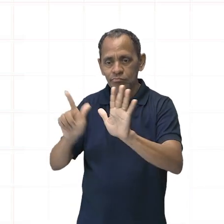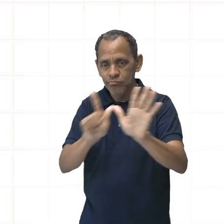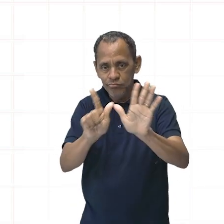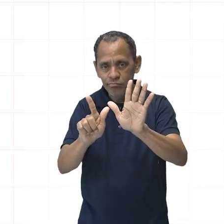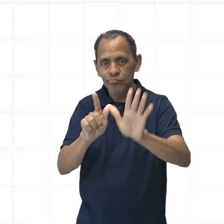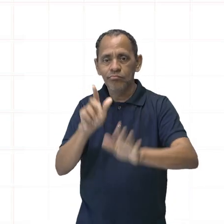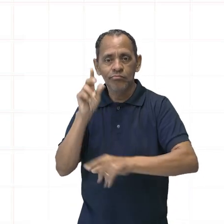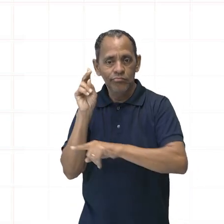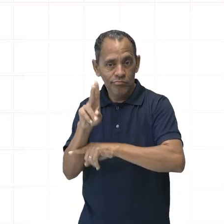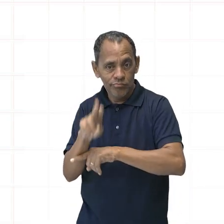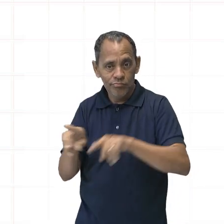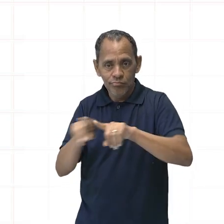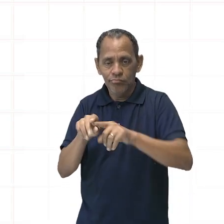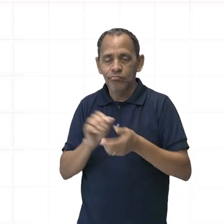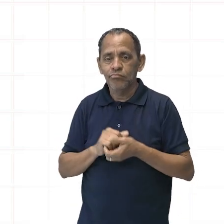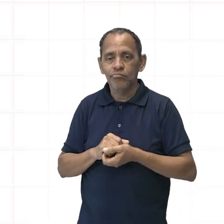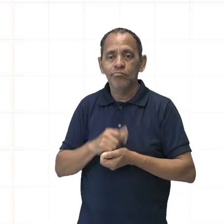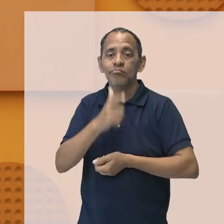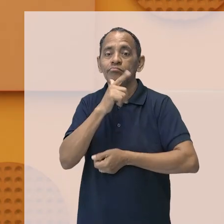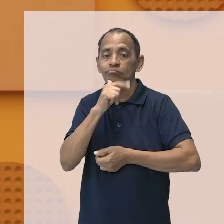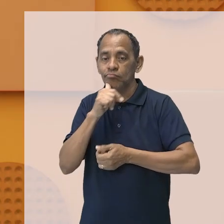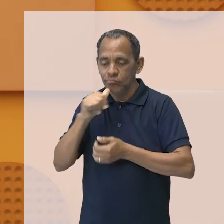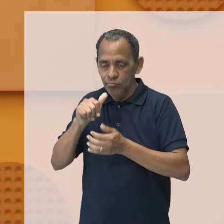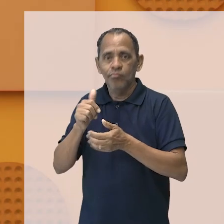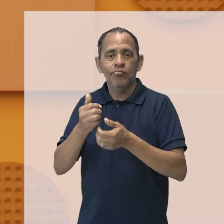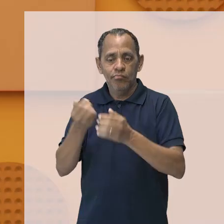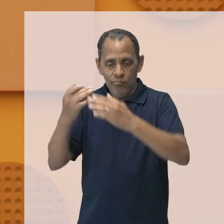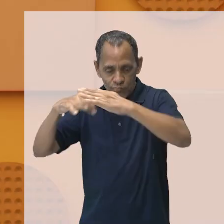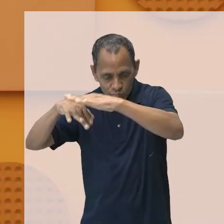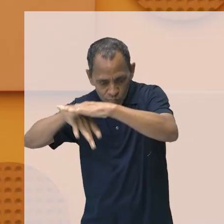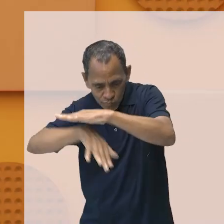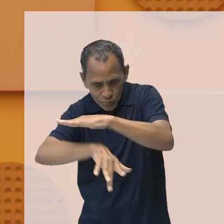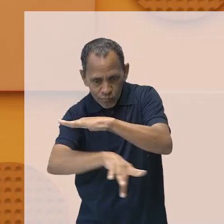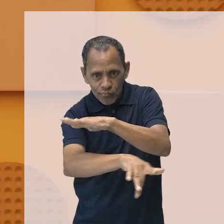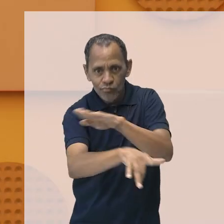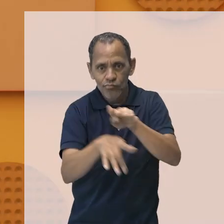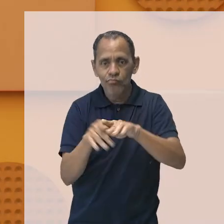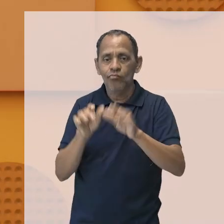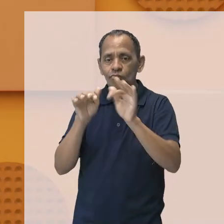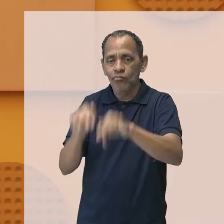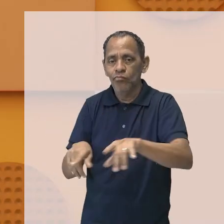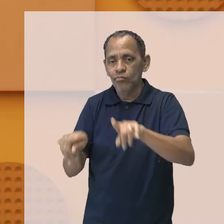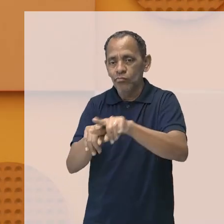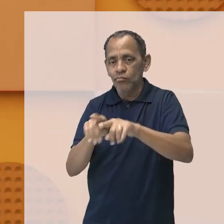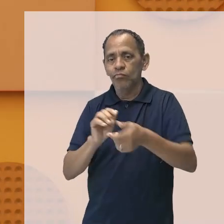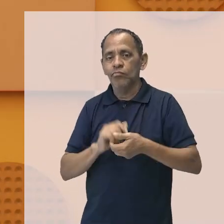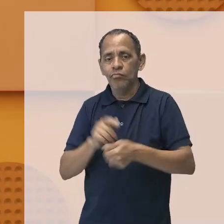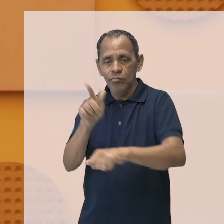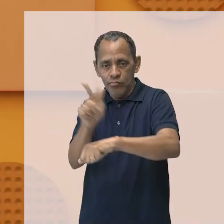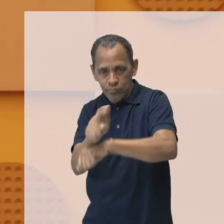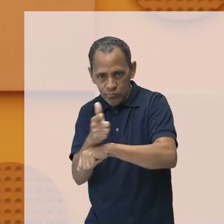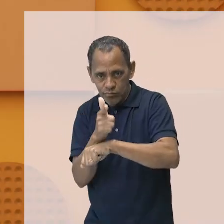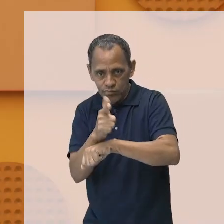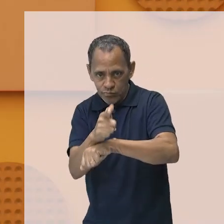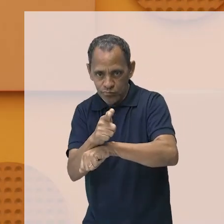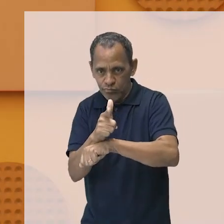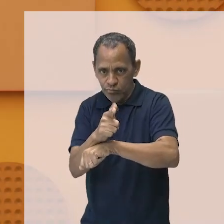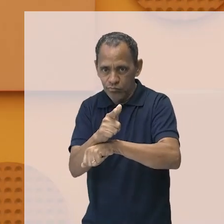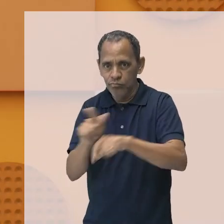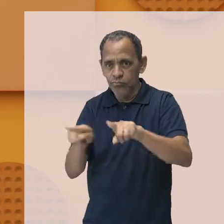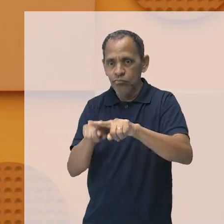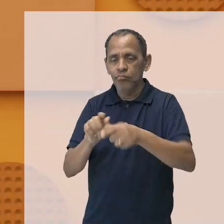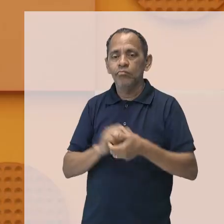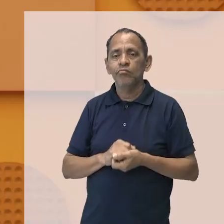e submarinos e também aviões já no finalzinho da Primeira Guerra. Então, para ficar mais claro como é que eram